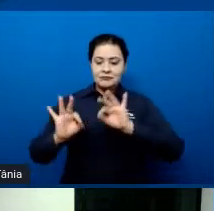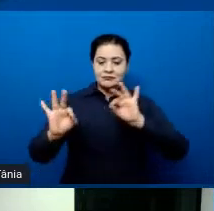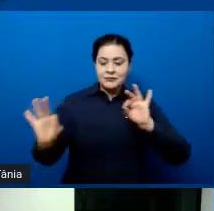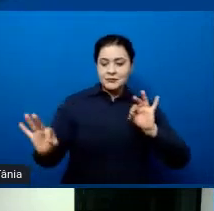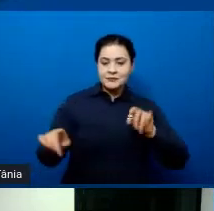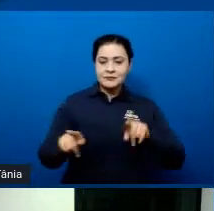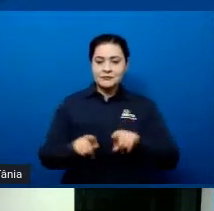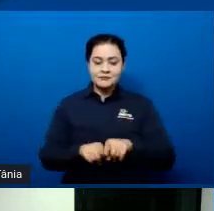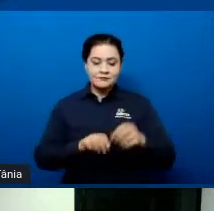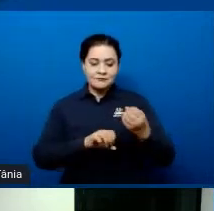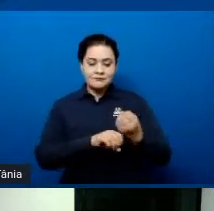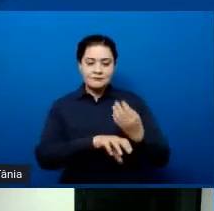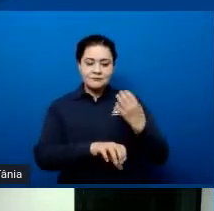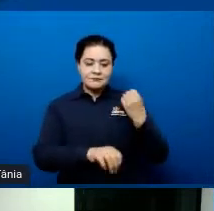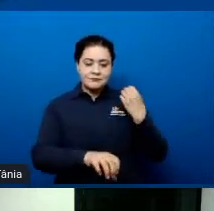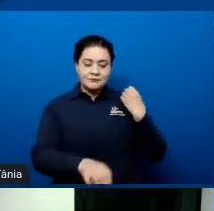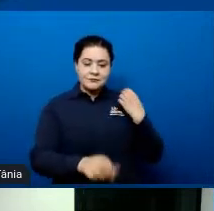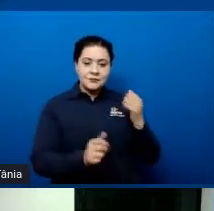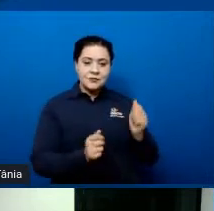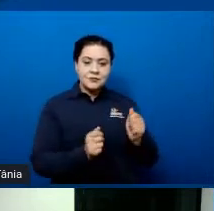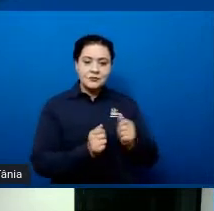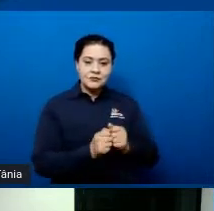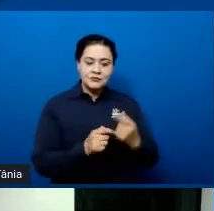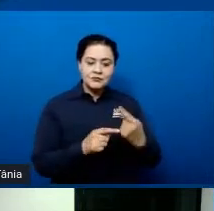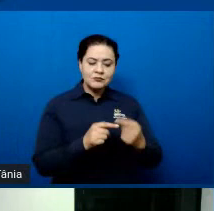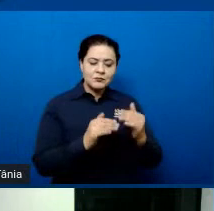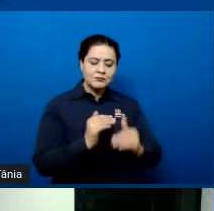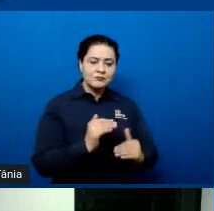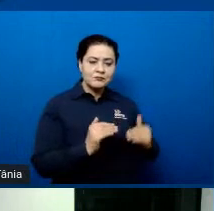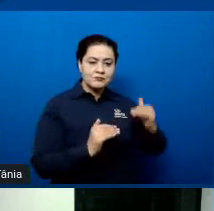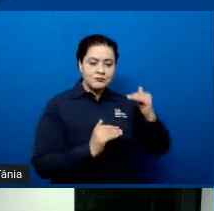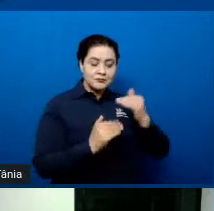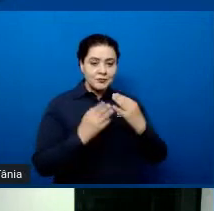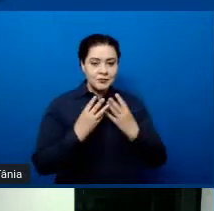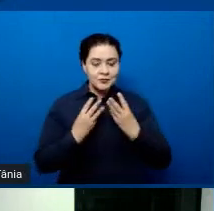questão do ensino à distância, que vem superando as qualidades